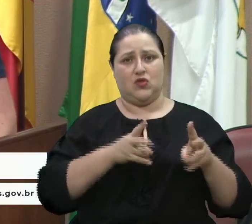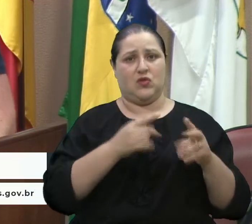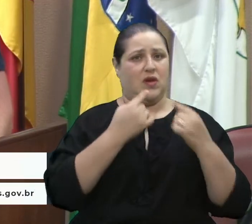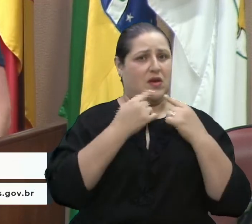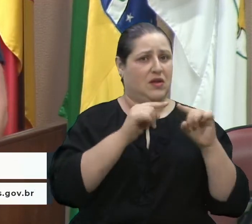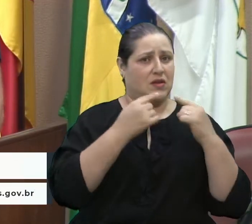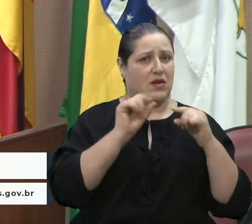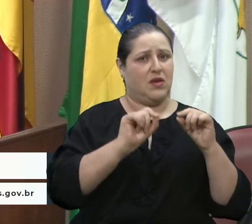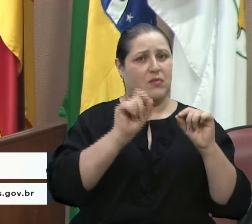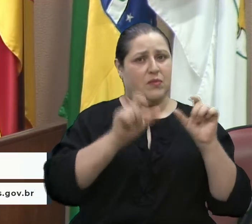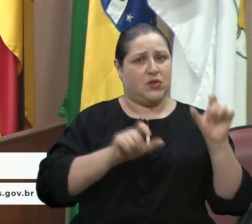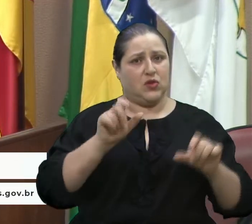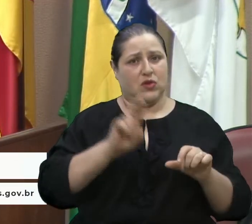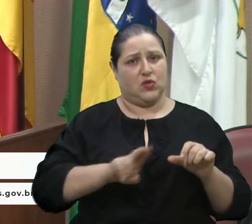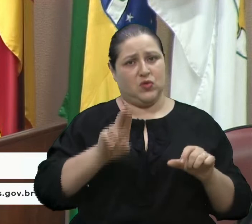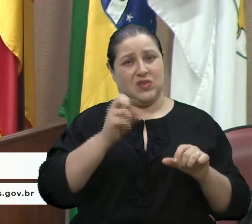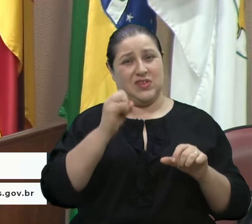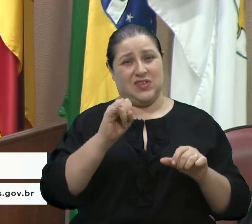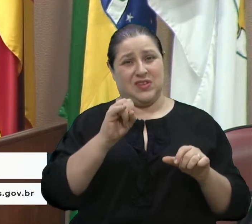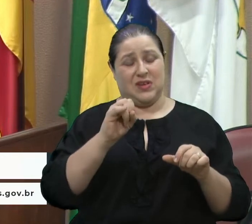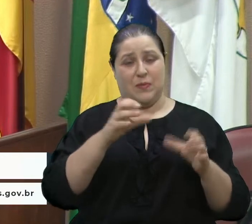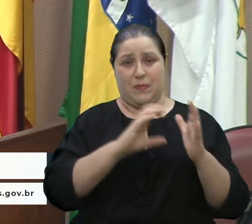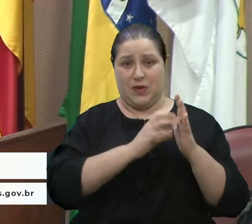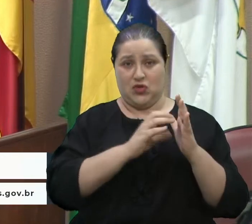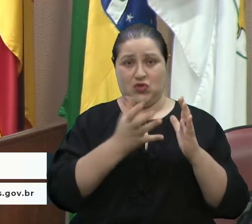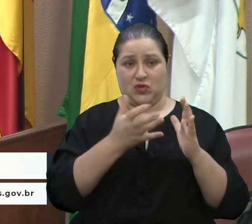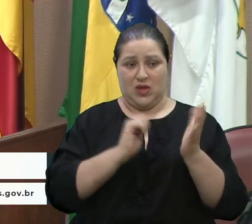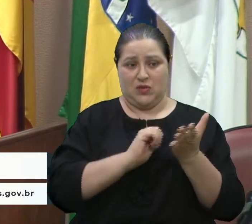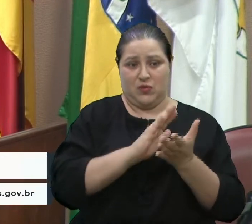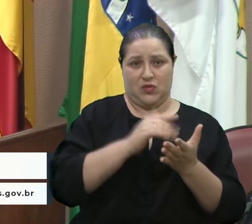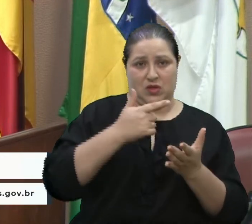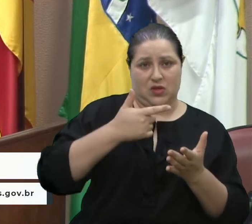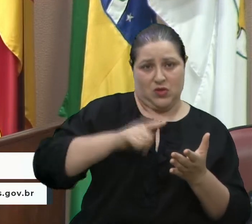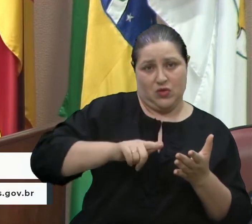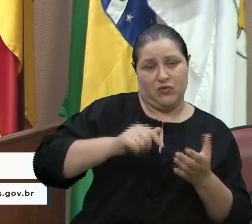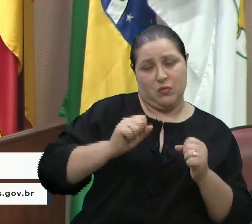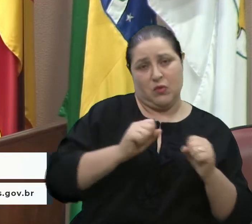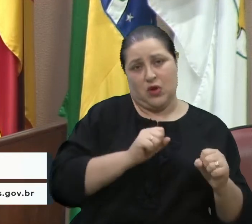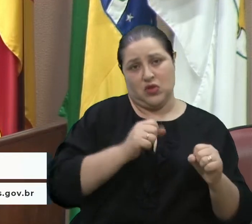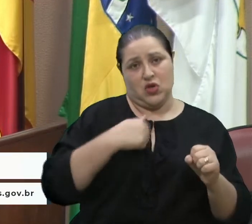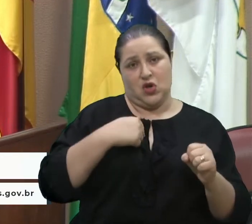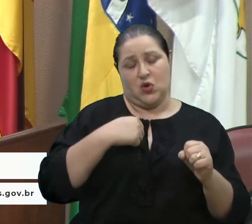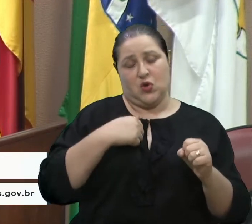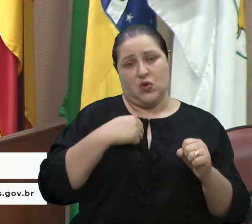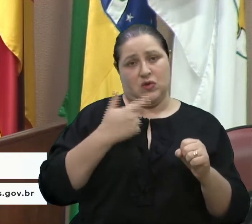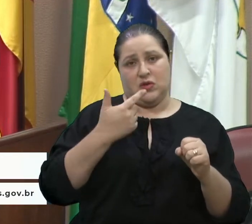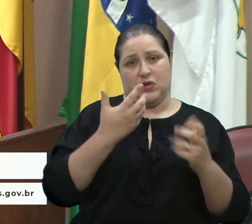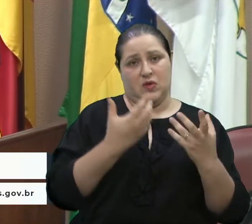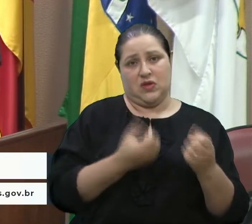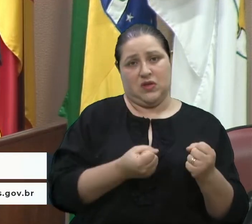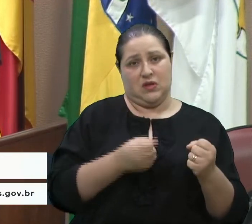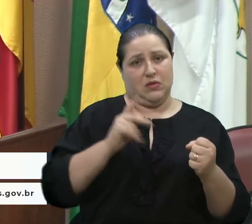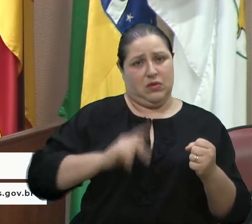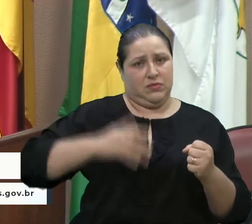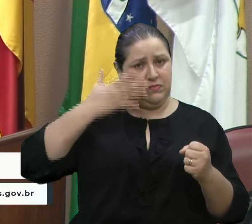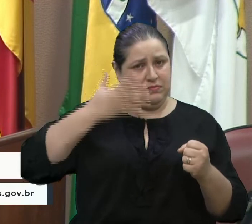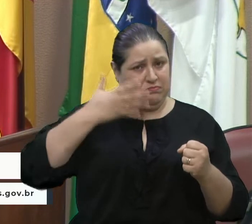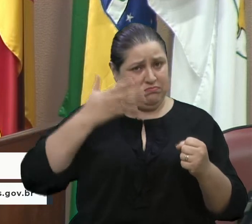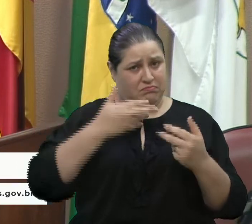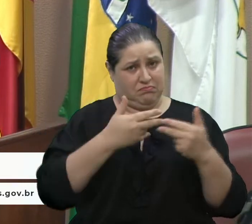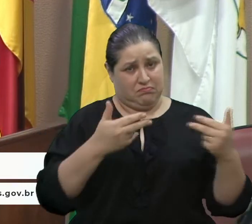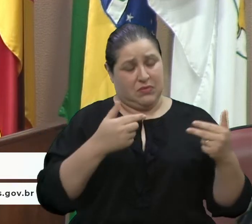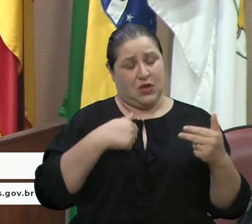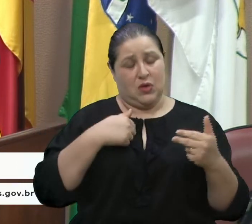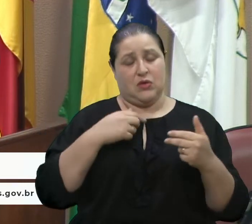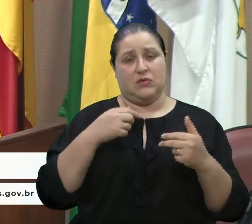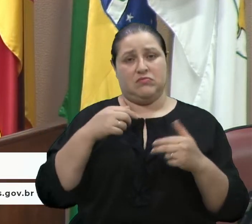me expulsar do partido novamente, não tem problema. Eu não me curvo a narrativas, sou um cara que sai de cabeça erguida na rua,